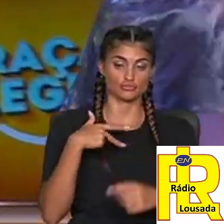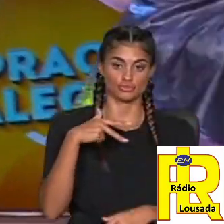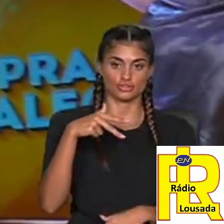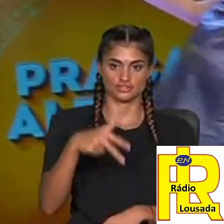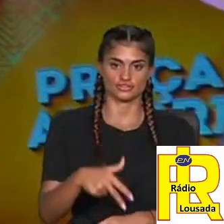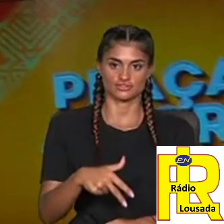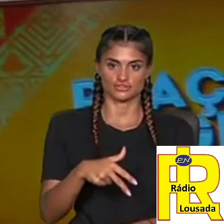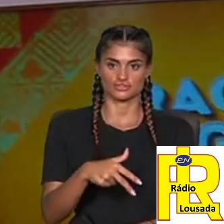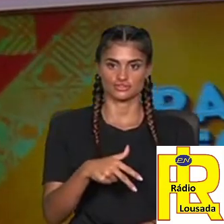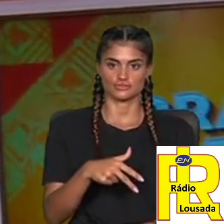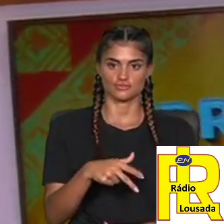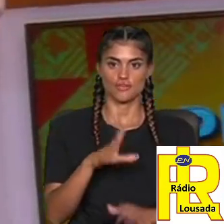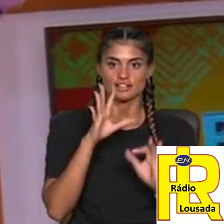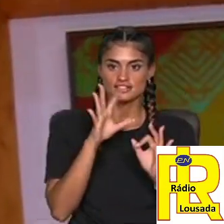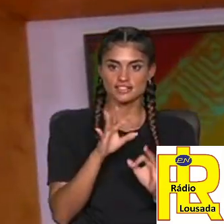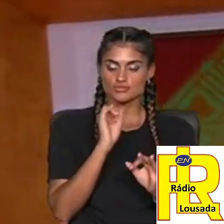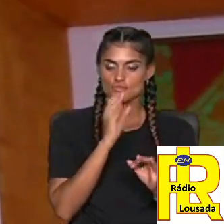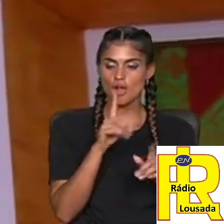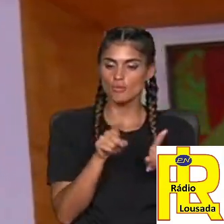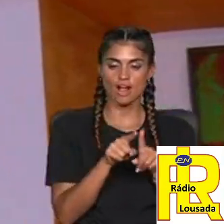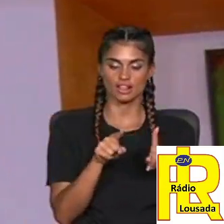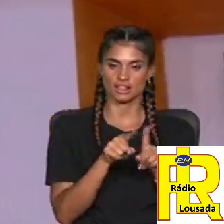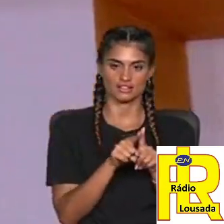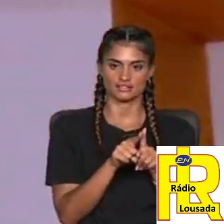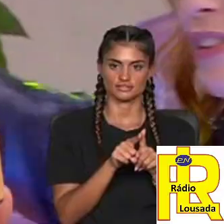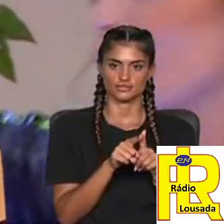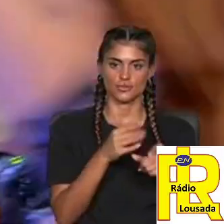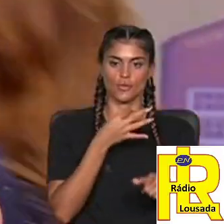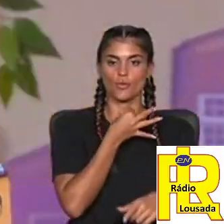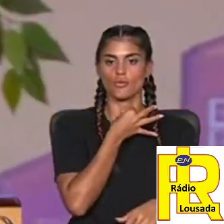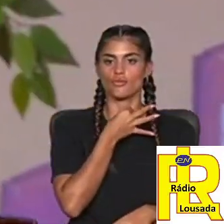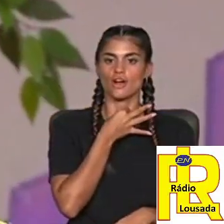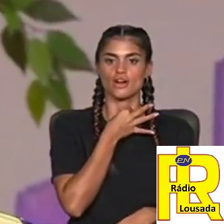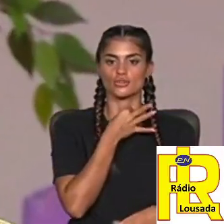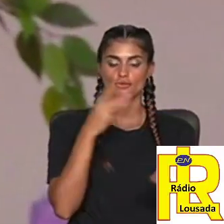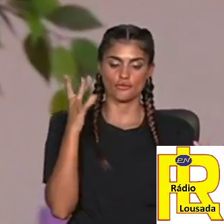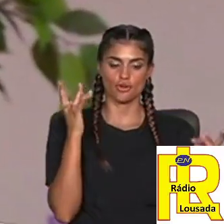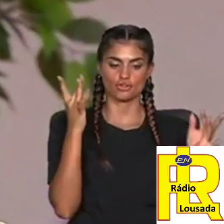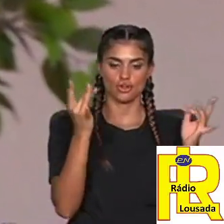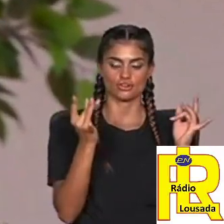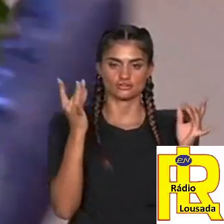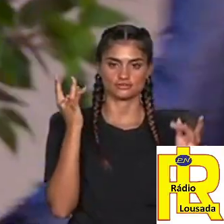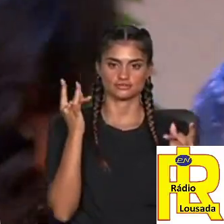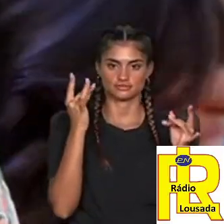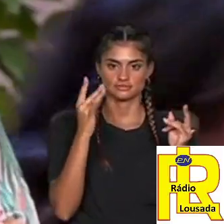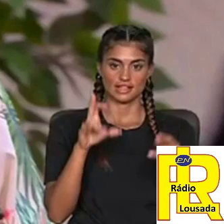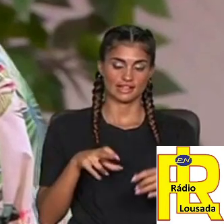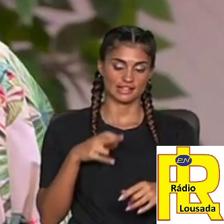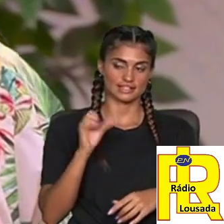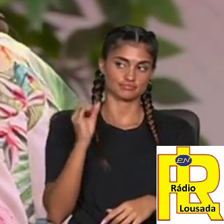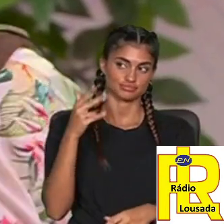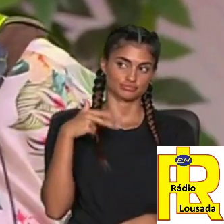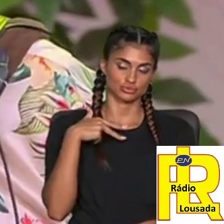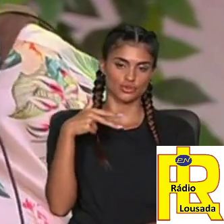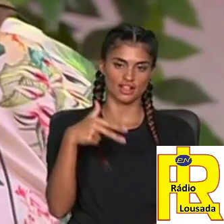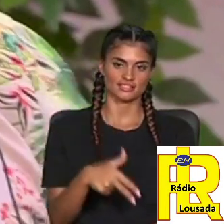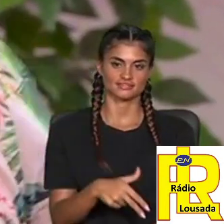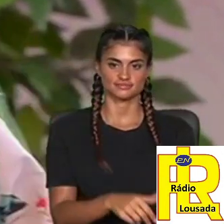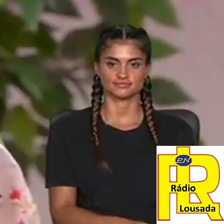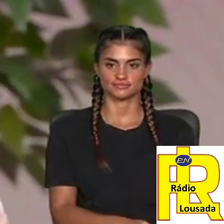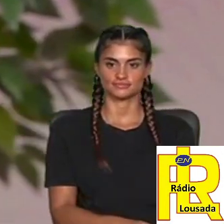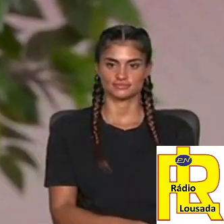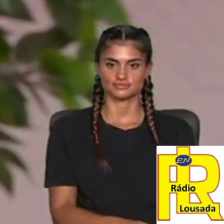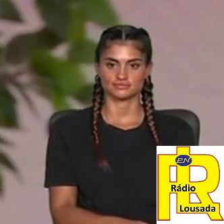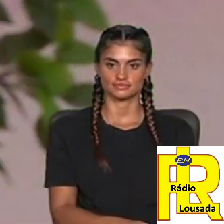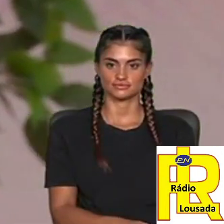Portuguesas, como elas não há igual. O fado e o folclore é a riqueza de Portugal.